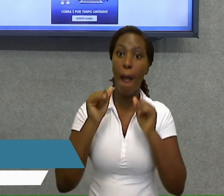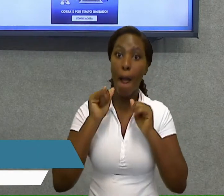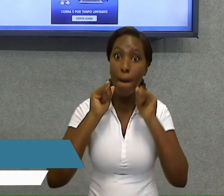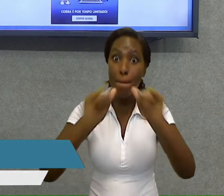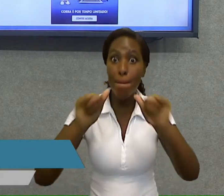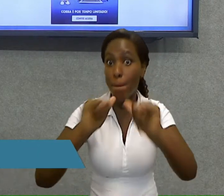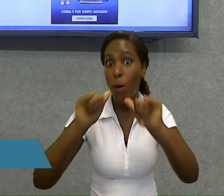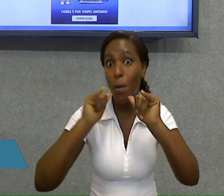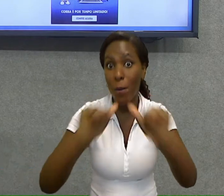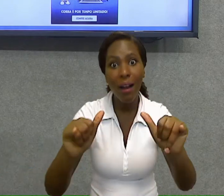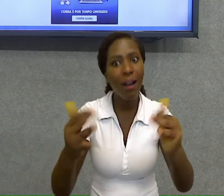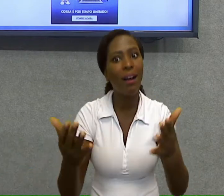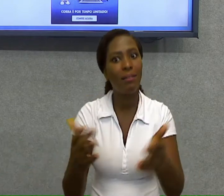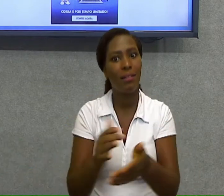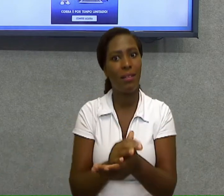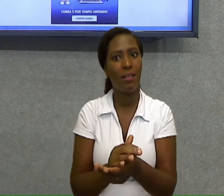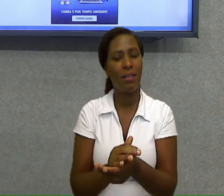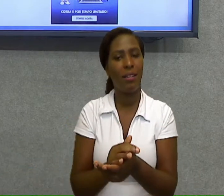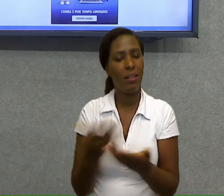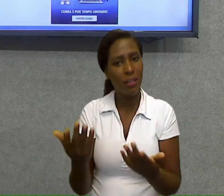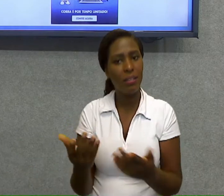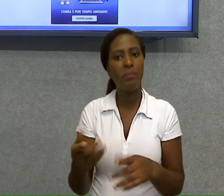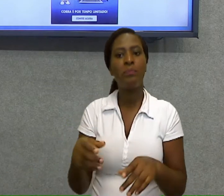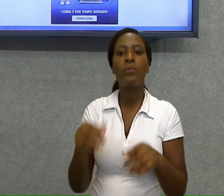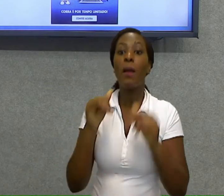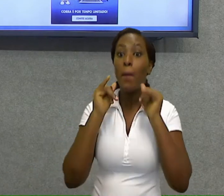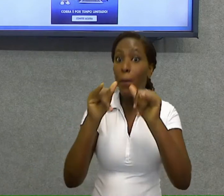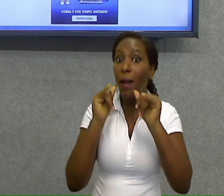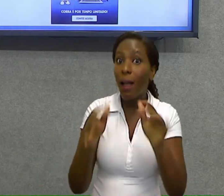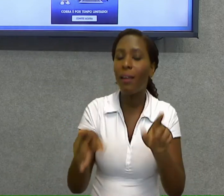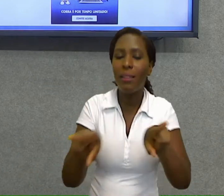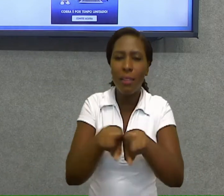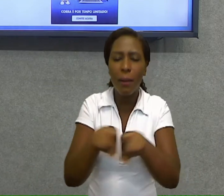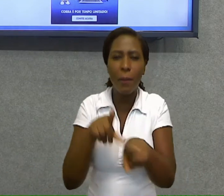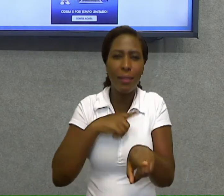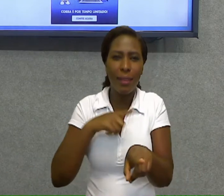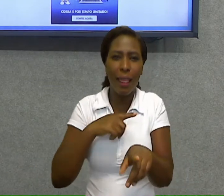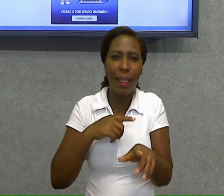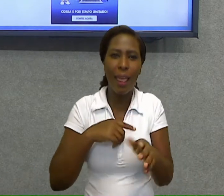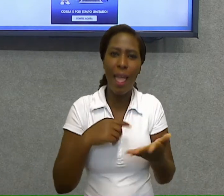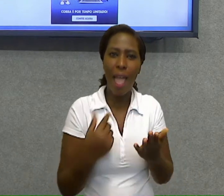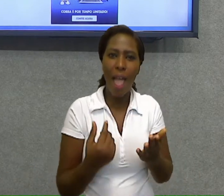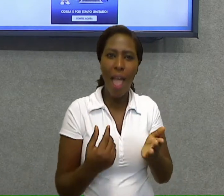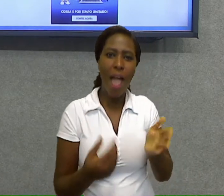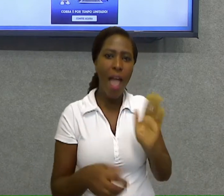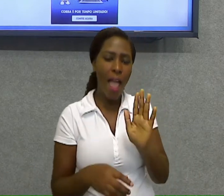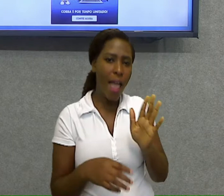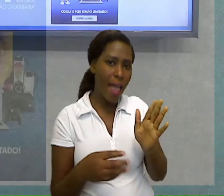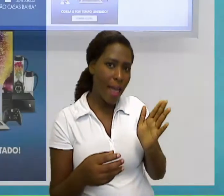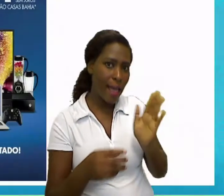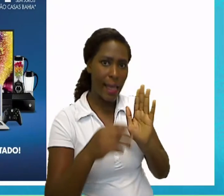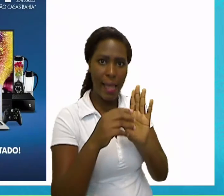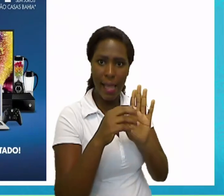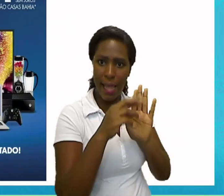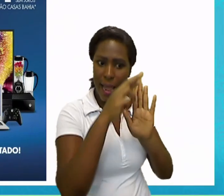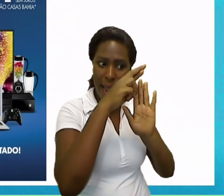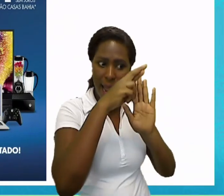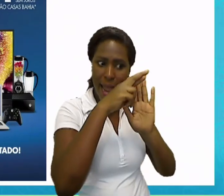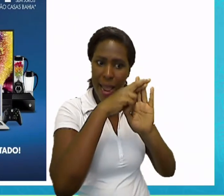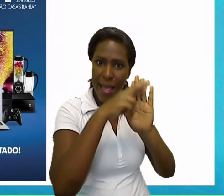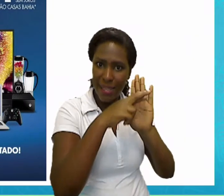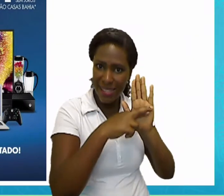alguns exemplos, então, de gêneros textuais. Olha só, propaganda, a receita culinária também, a bula